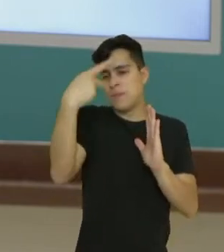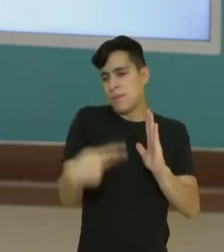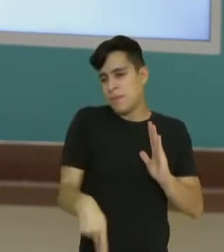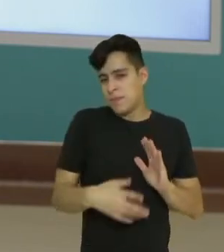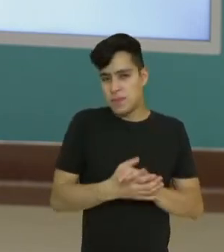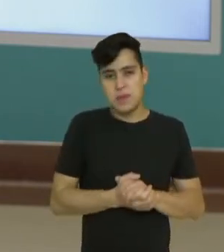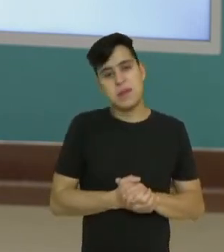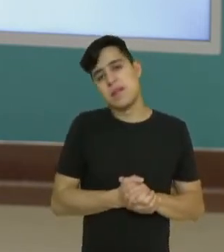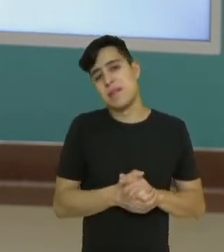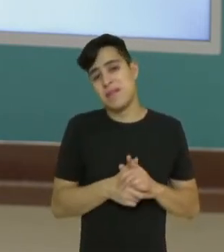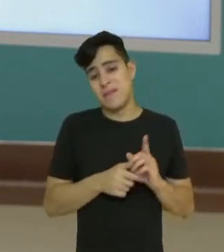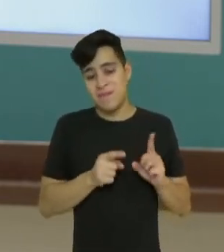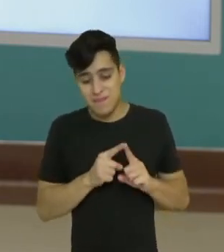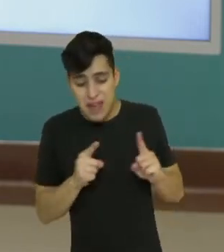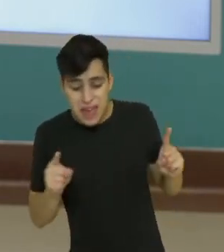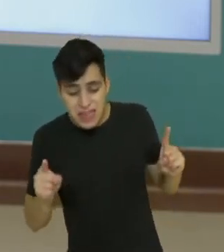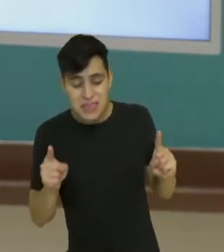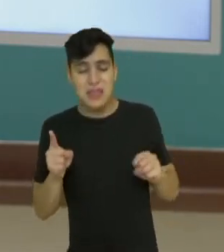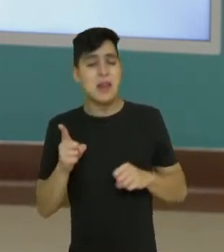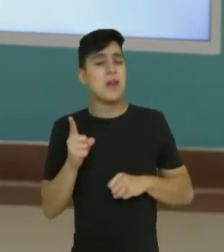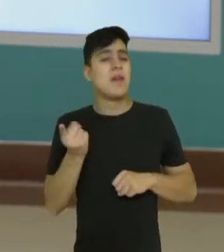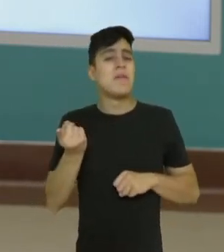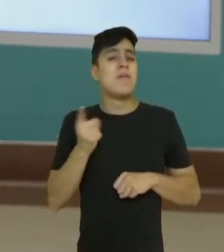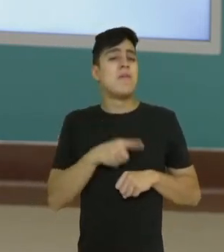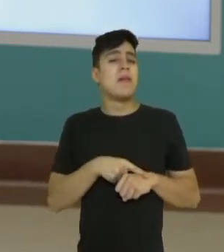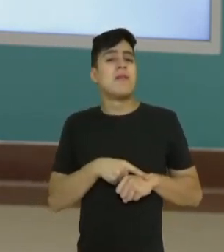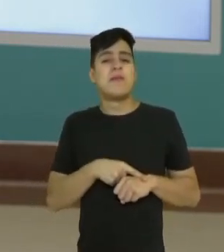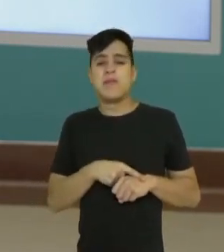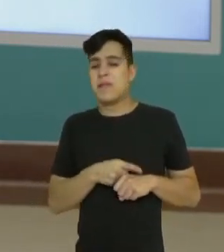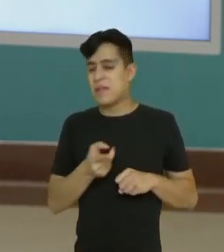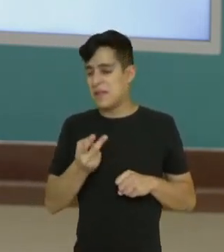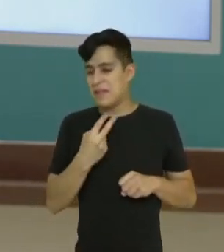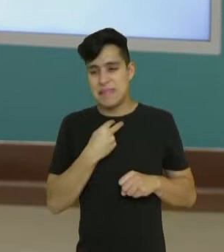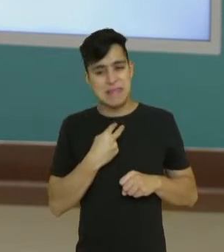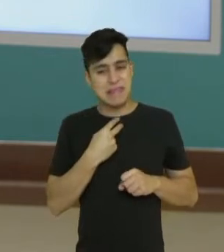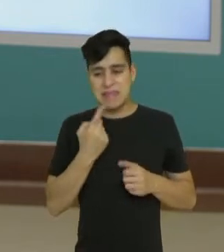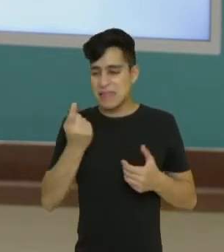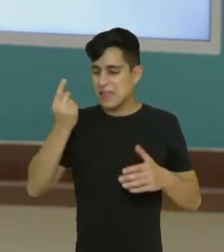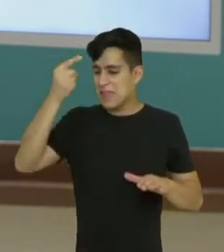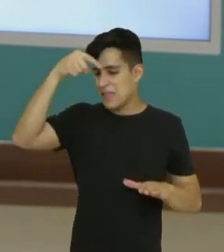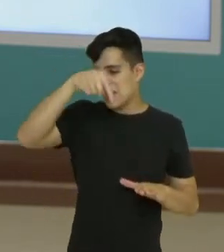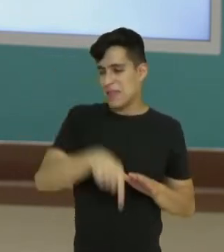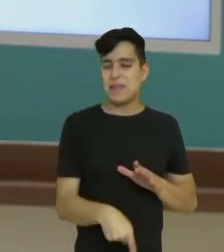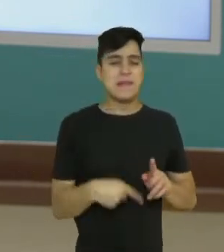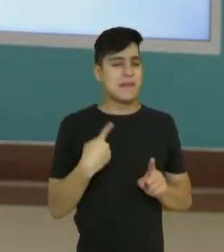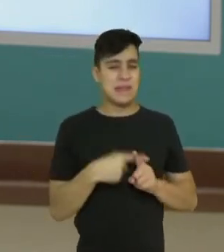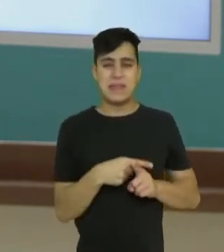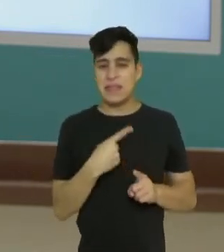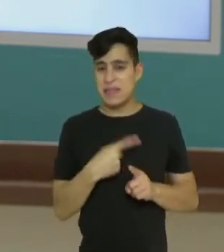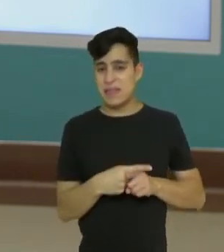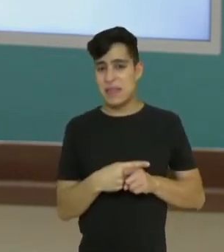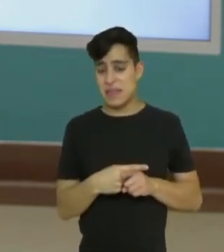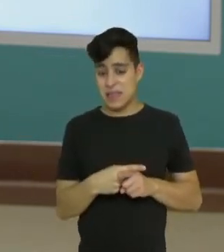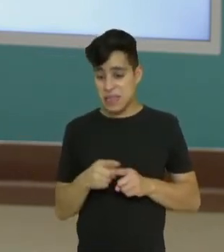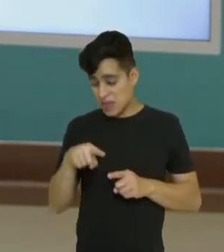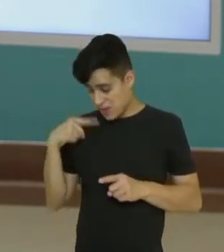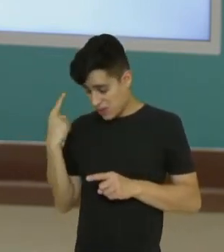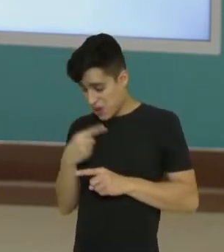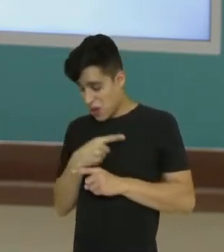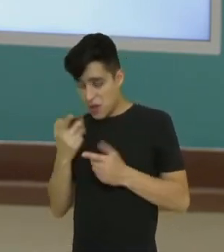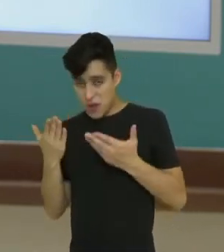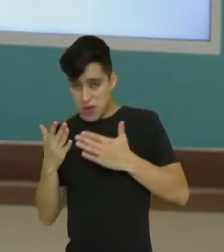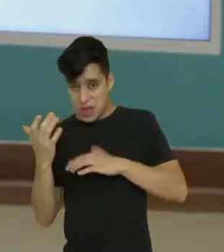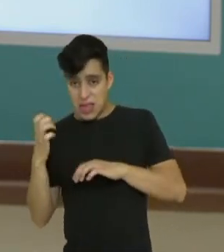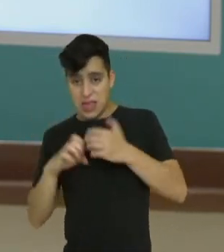que chega num determinado momento que nós não conseguimos mais cavar. Por quê? Os equipamentos que nós temos